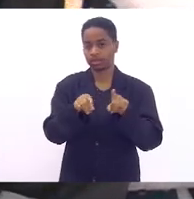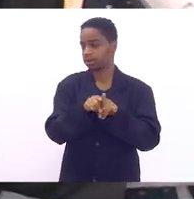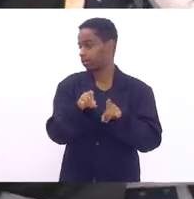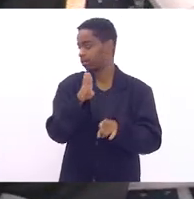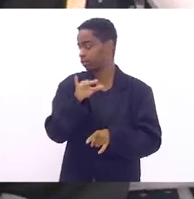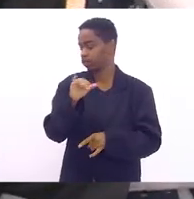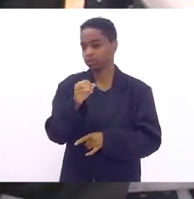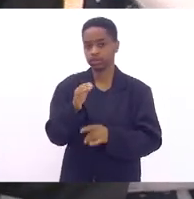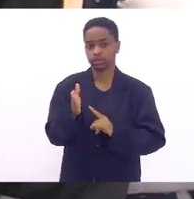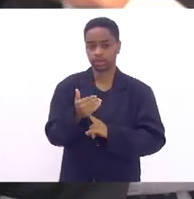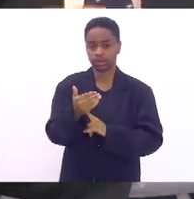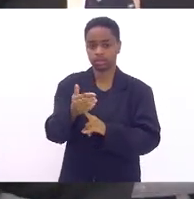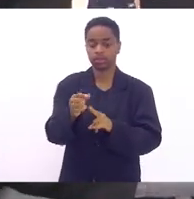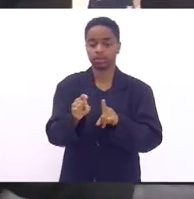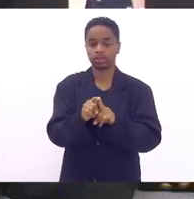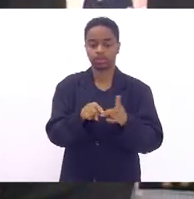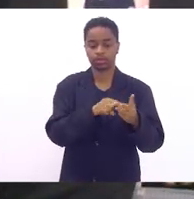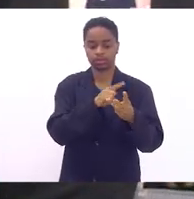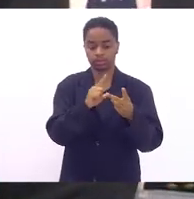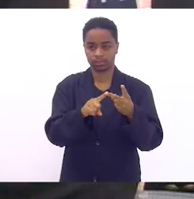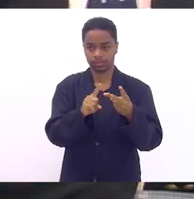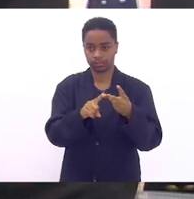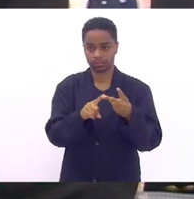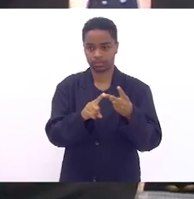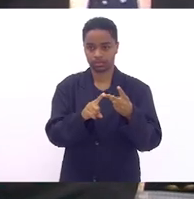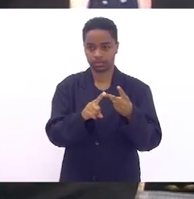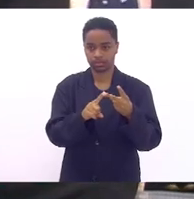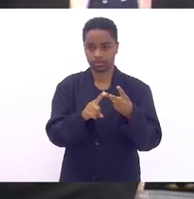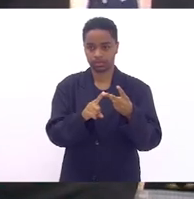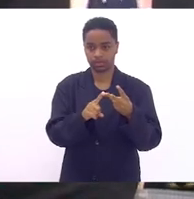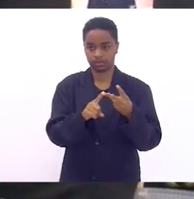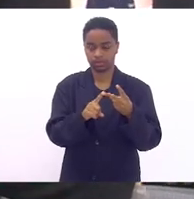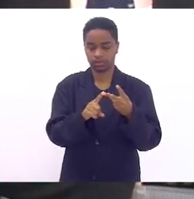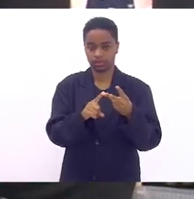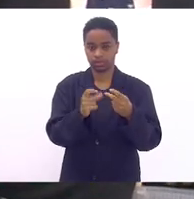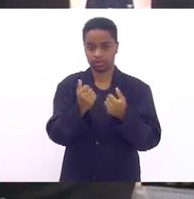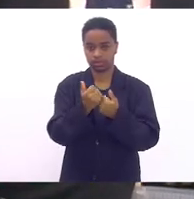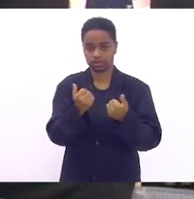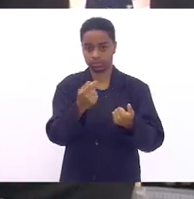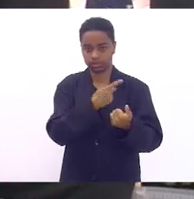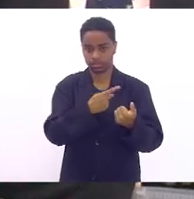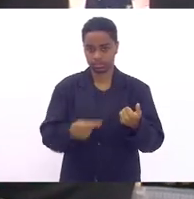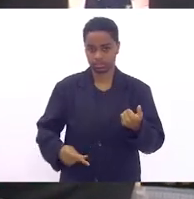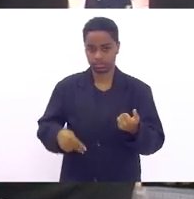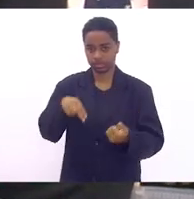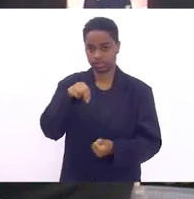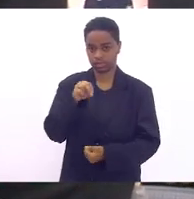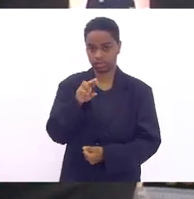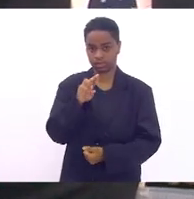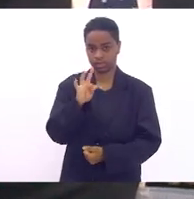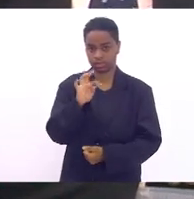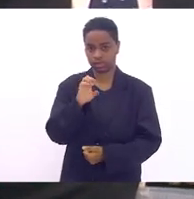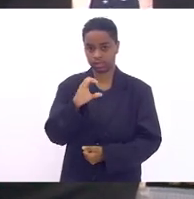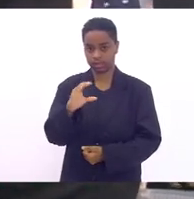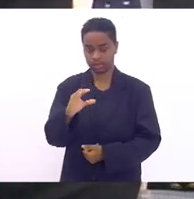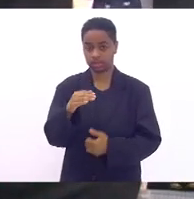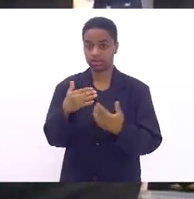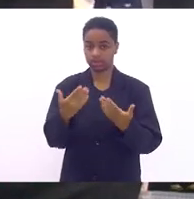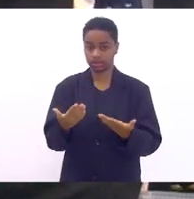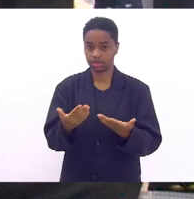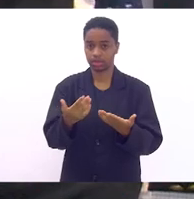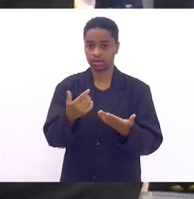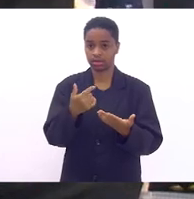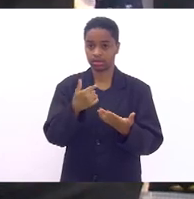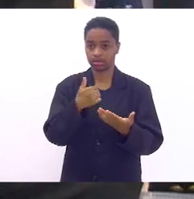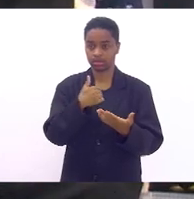especialidades e outra eh e outro como vice-presidente da nortec química então vou separar mais